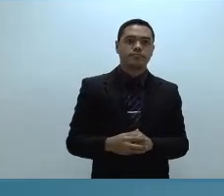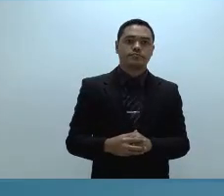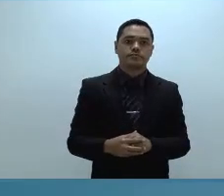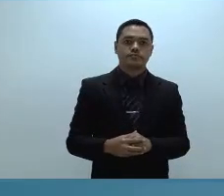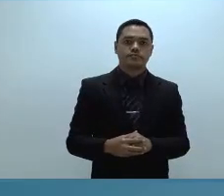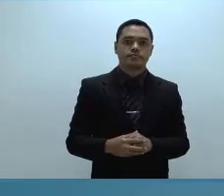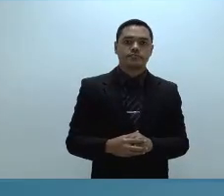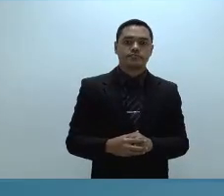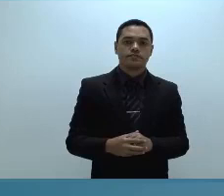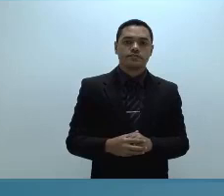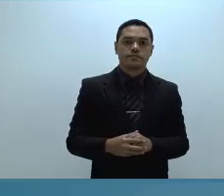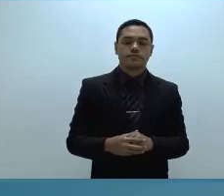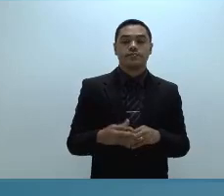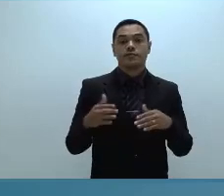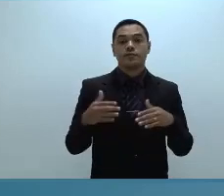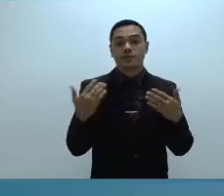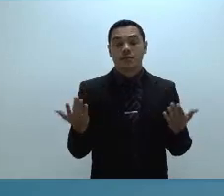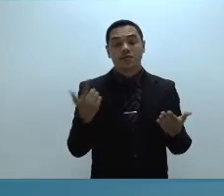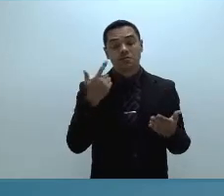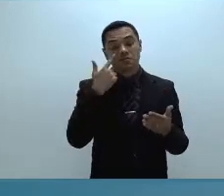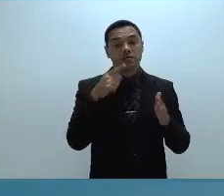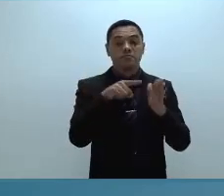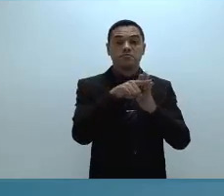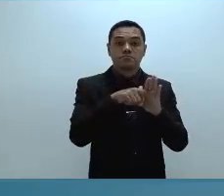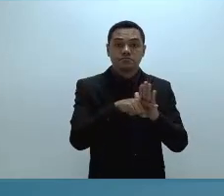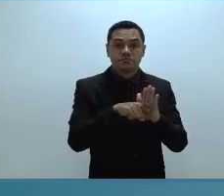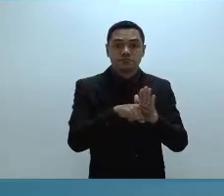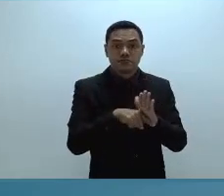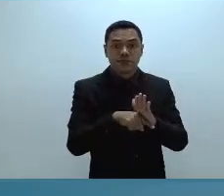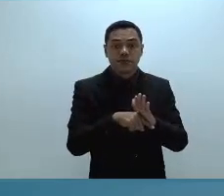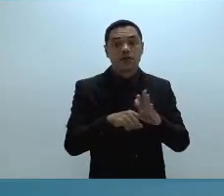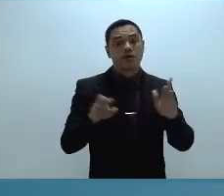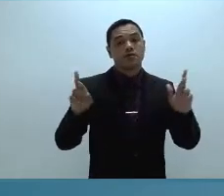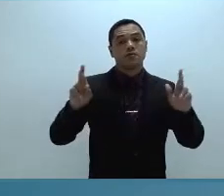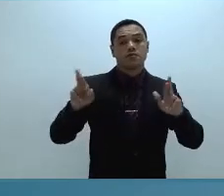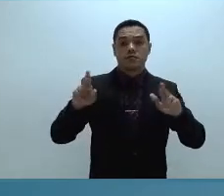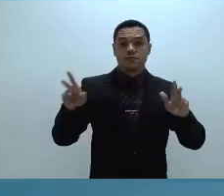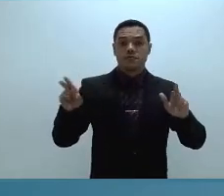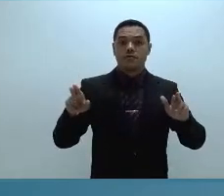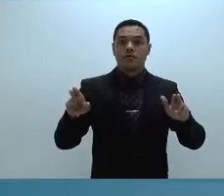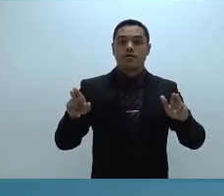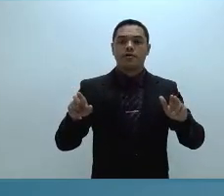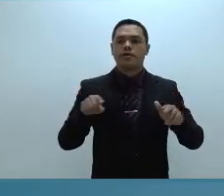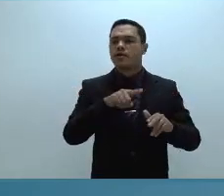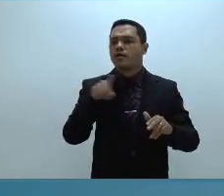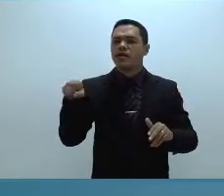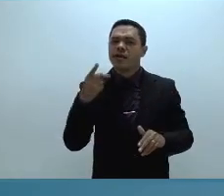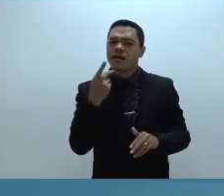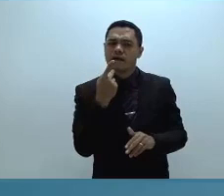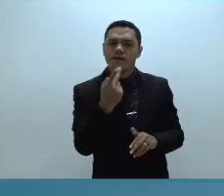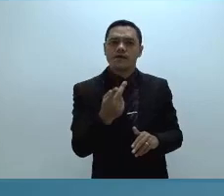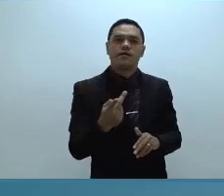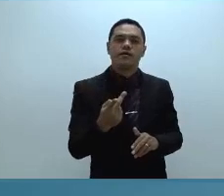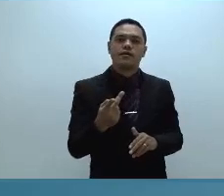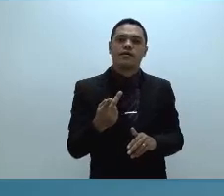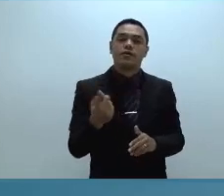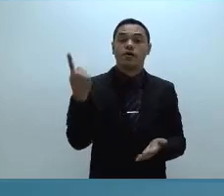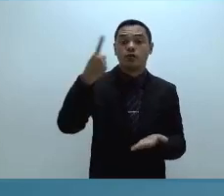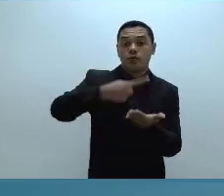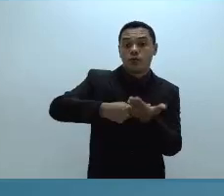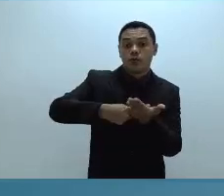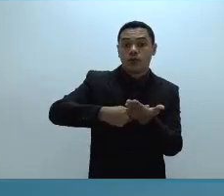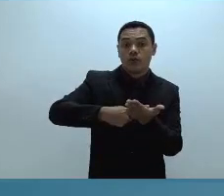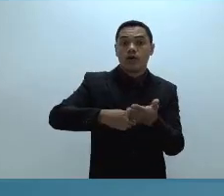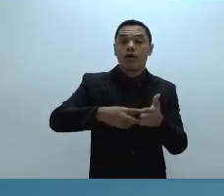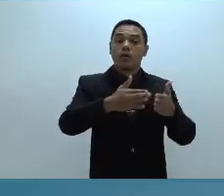Desta forma, verifica-se que, ao contrário do que sustenta os recorrentes, o acordo de retratação